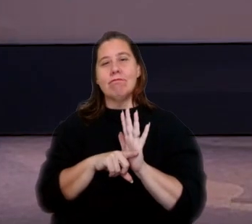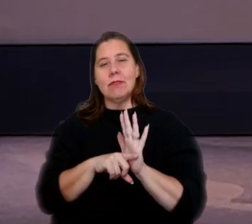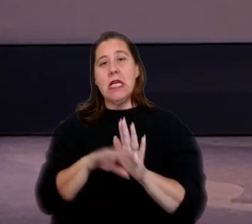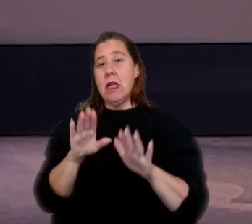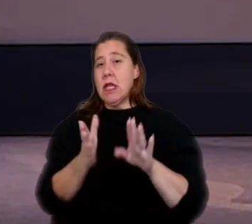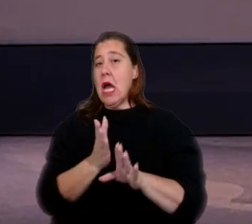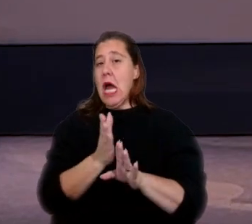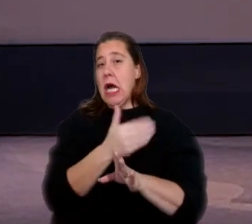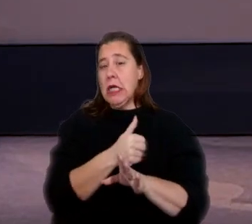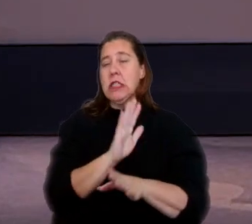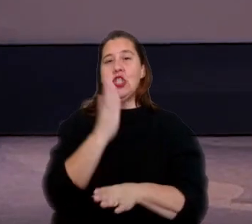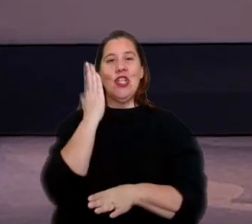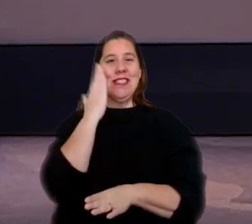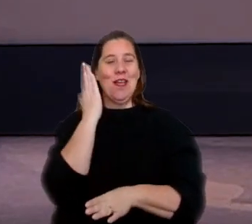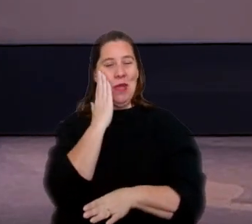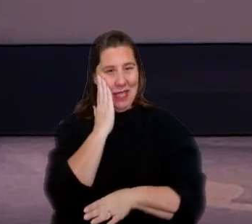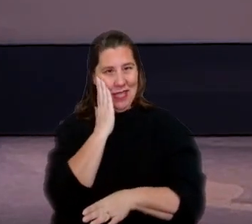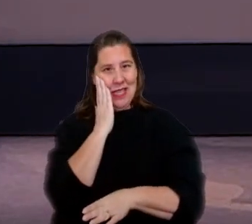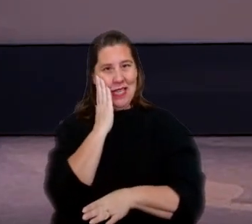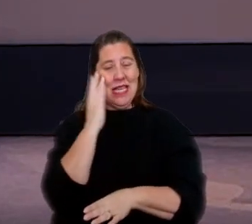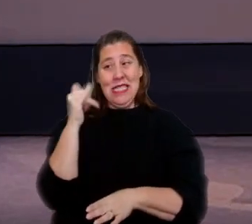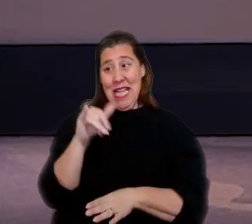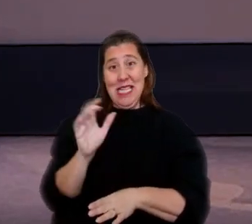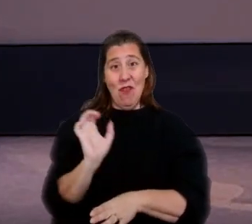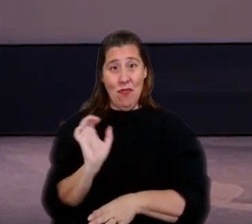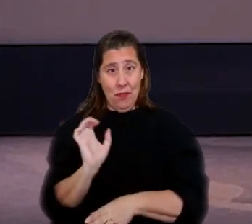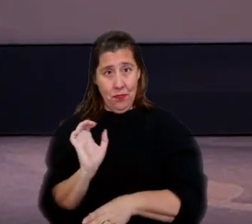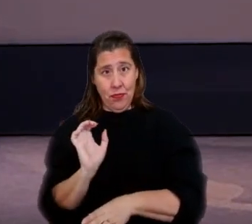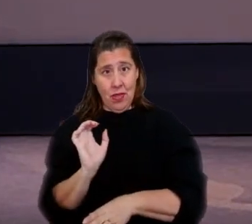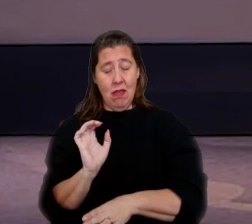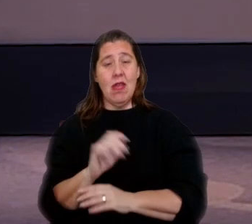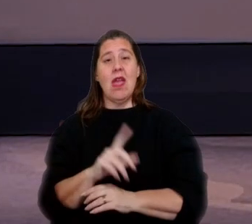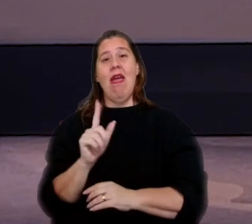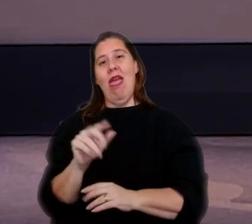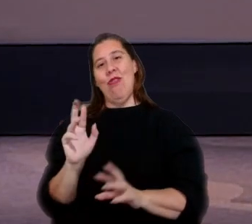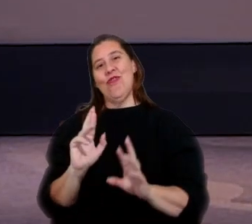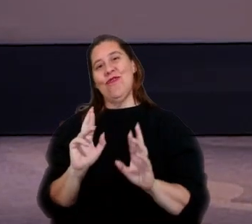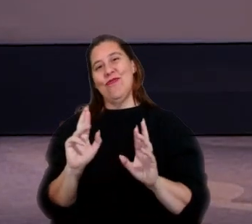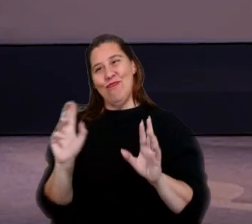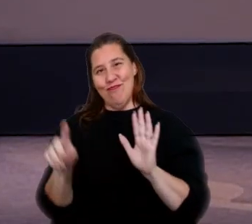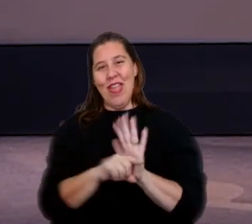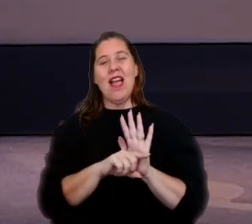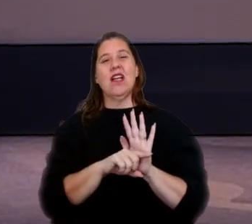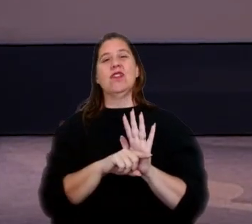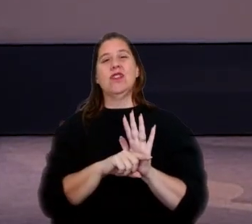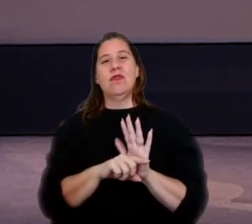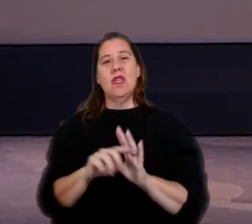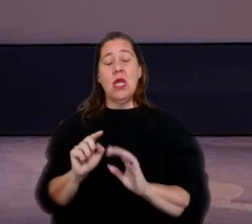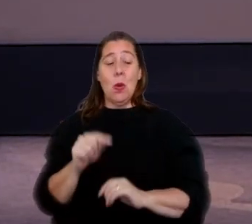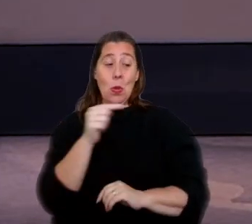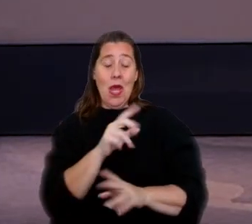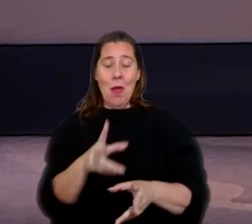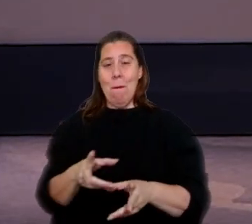talvez anteriormente na história dele, ele já soubesse que ser homoafetivo e não homossexual é algo negativo.